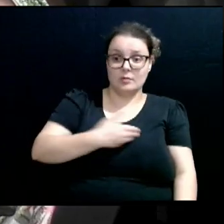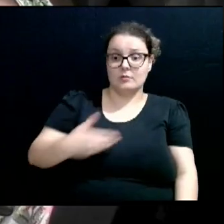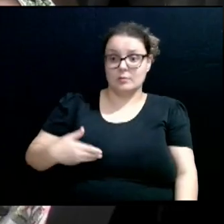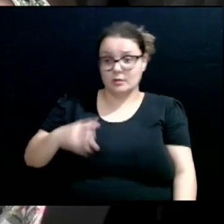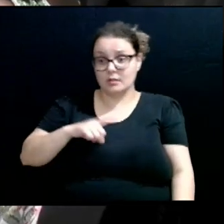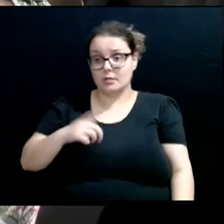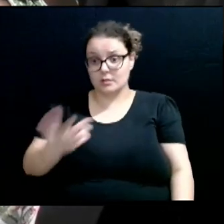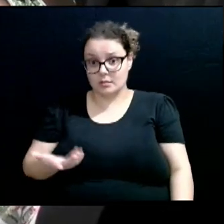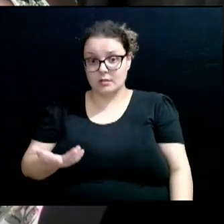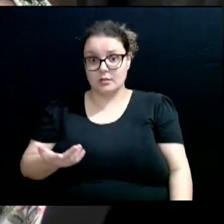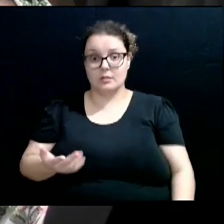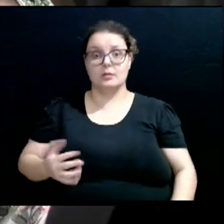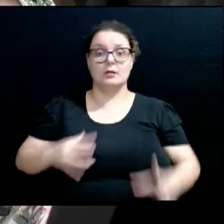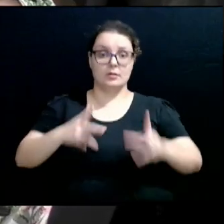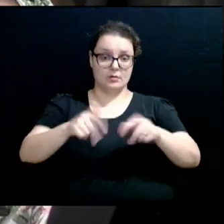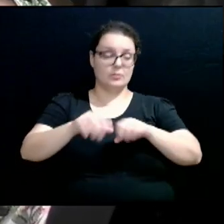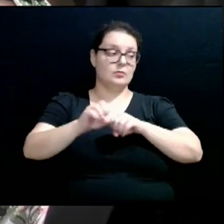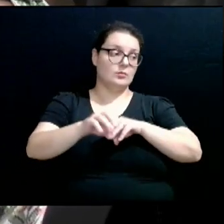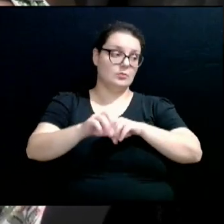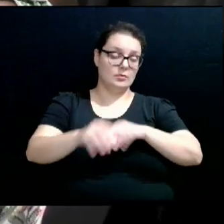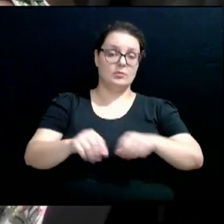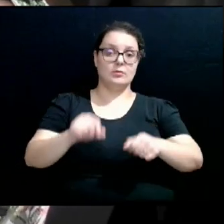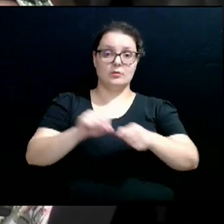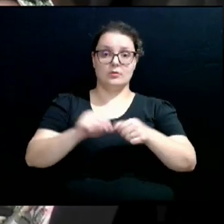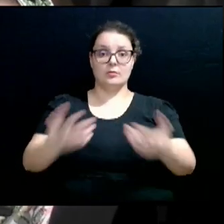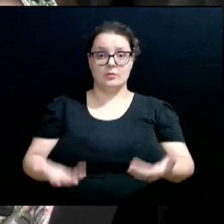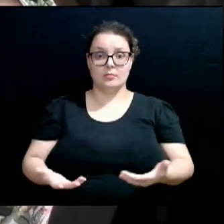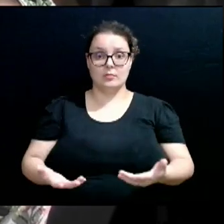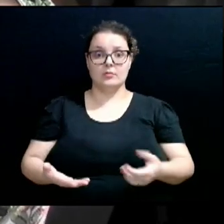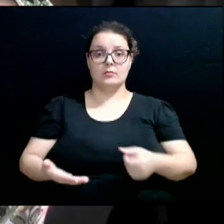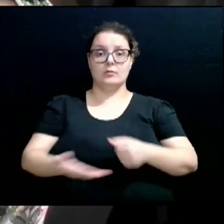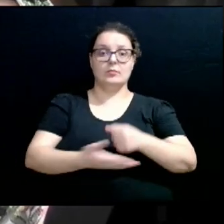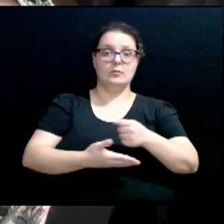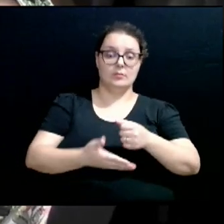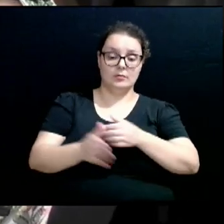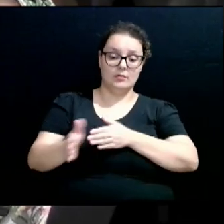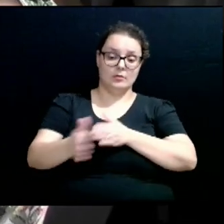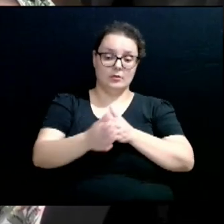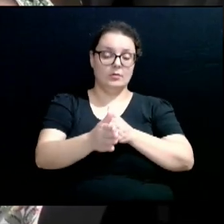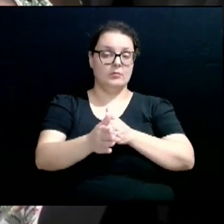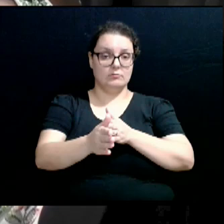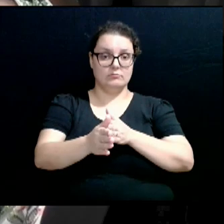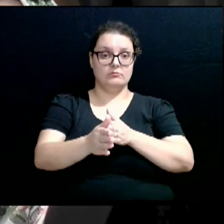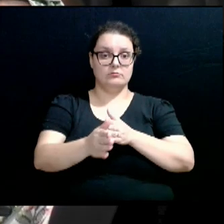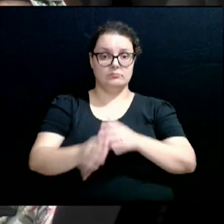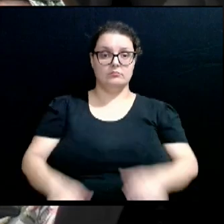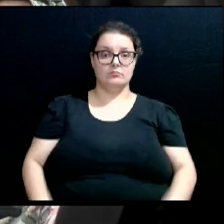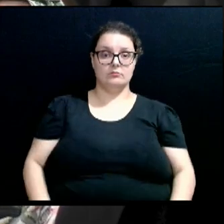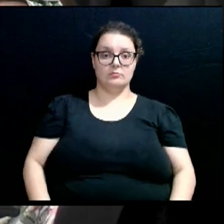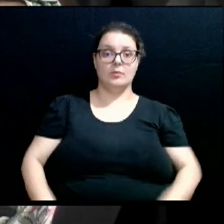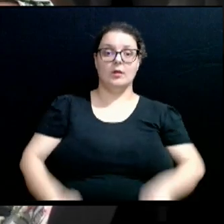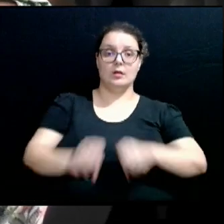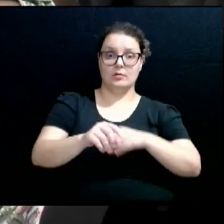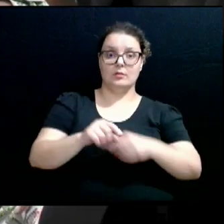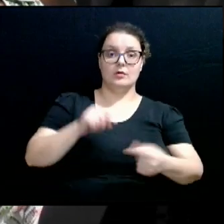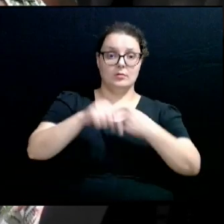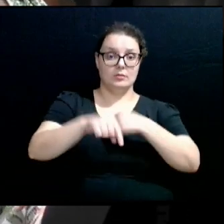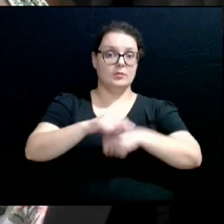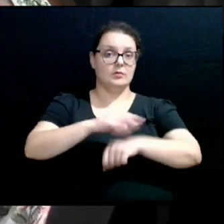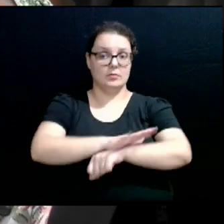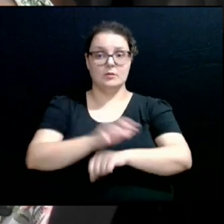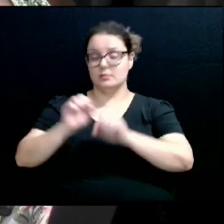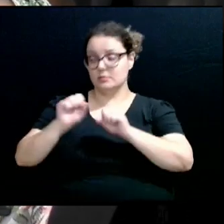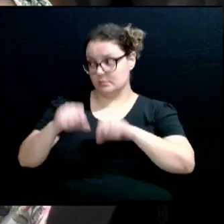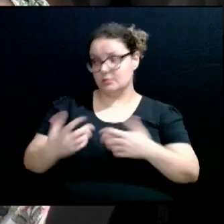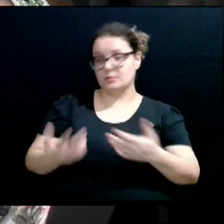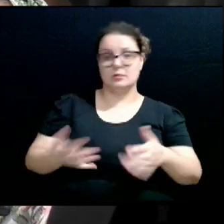educação faz, né, de estabelecer como princípio, como eixo norteador, a educação antirracista, que é um movimento Sim. que já tem 2 anos,